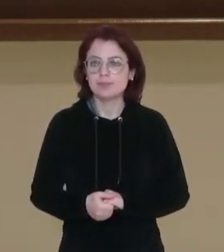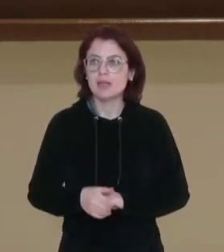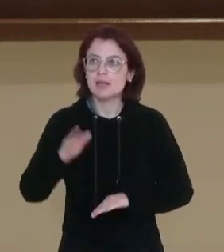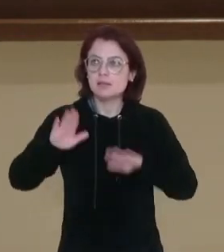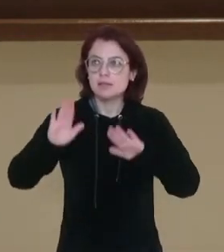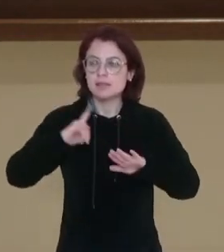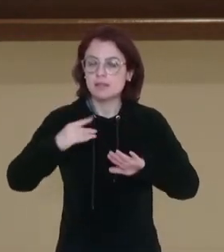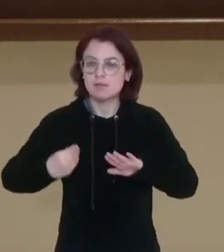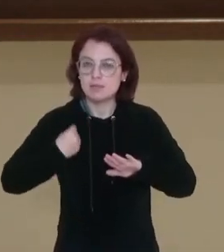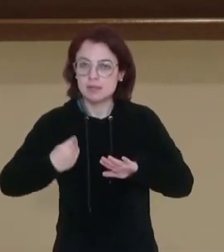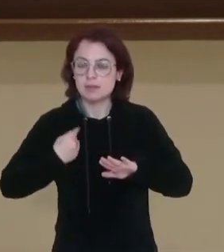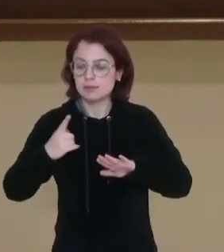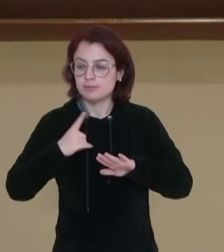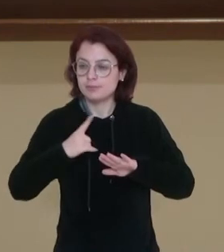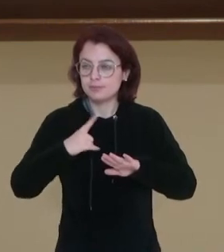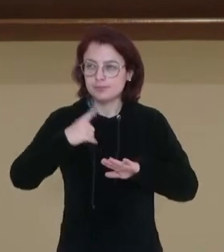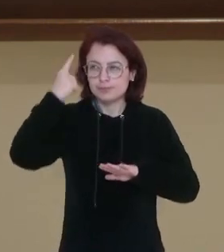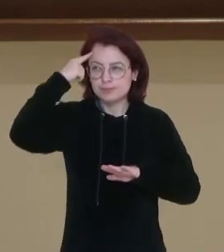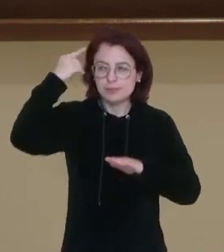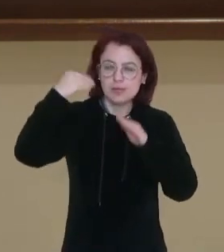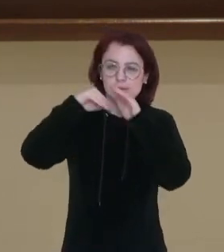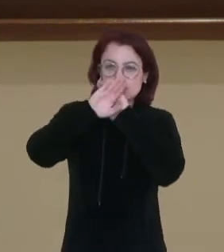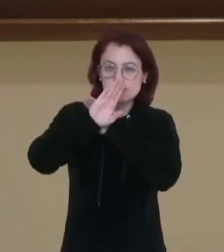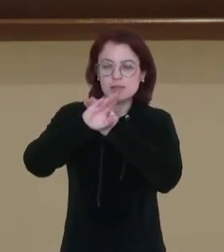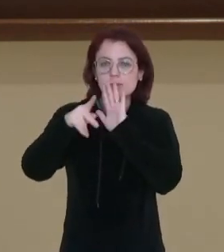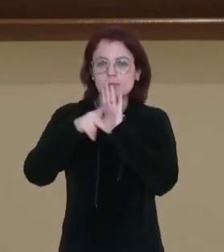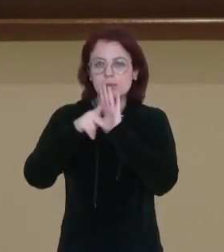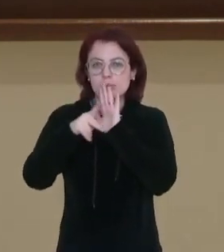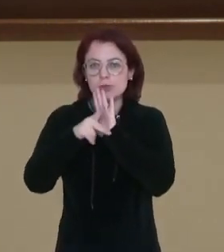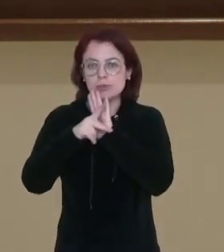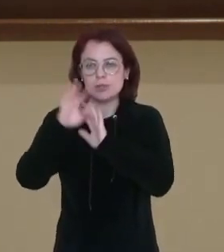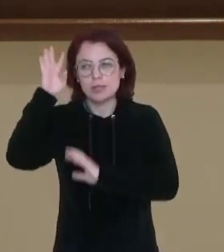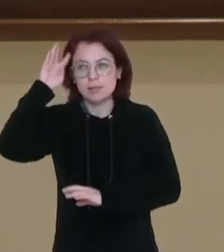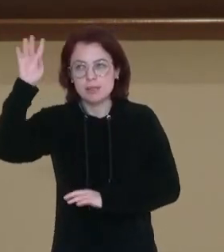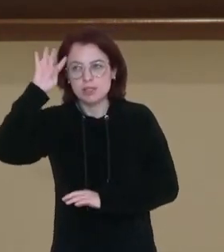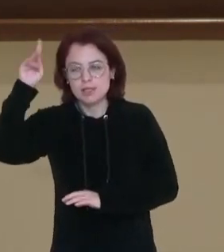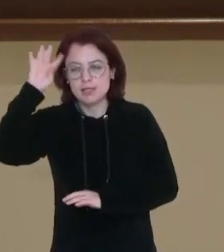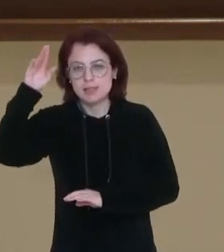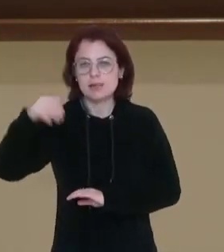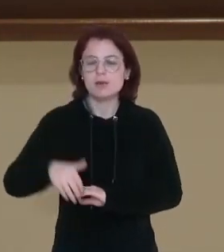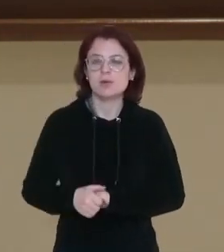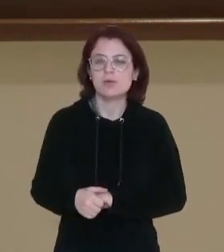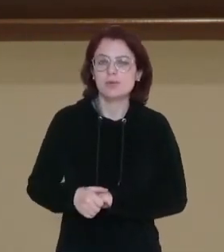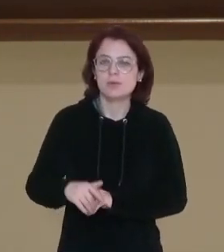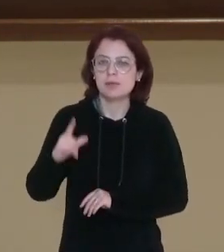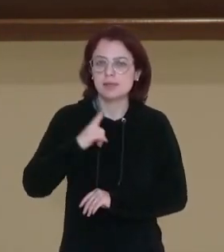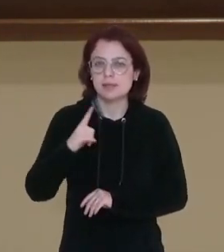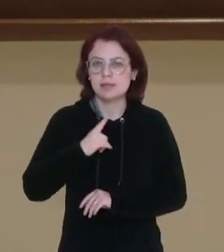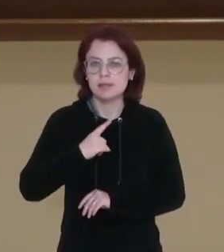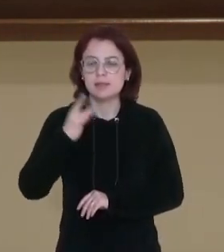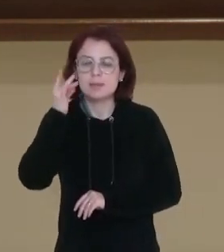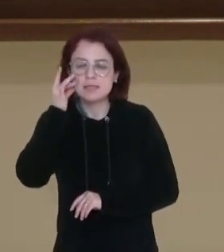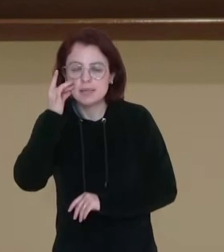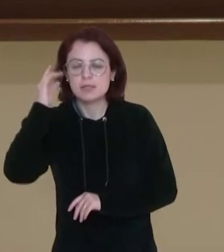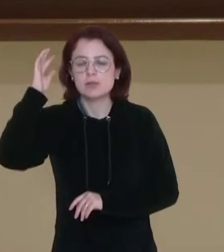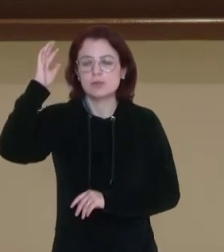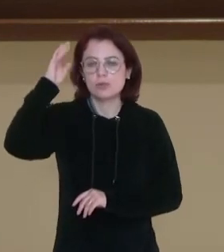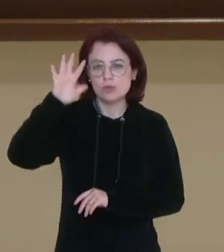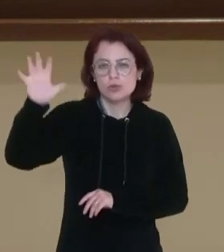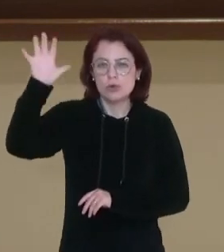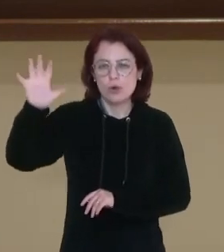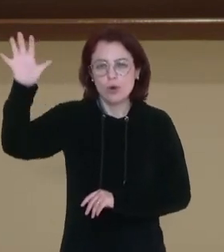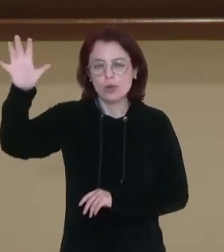vezes está preso ali o psicológico na questão da imaginação do personagem, na presença do sonho, dos